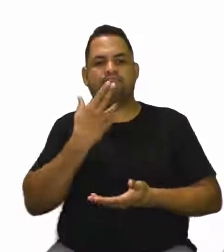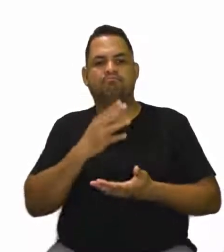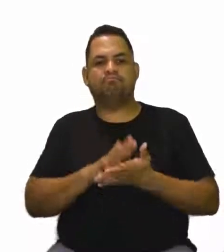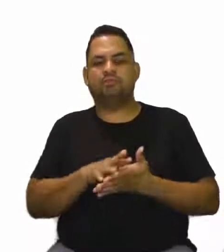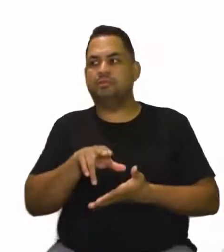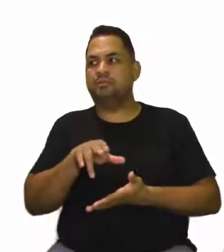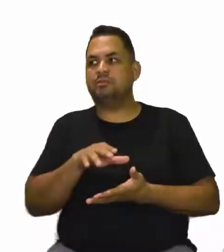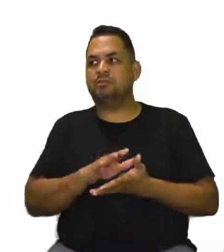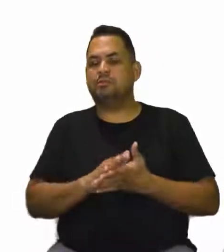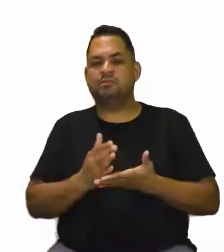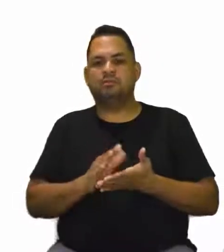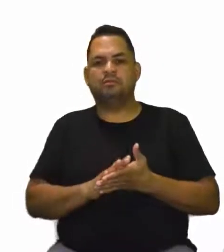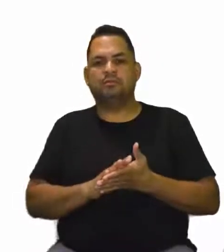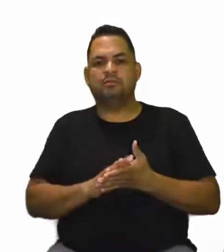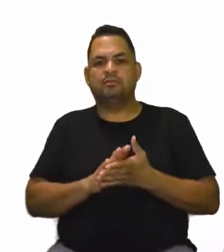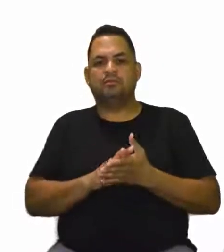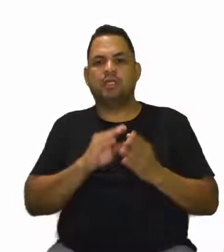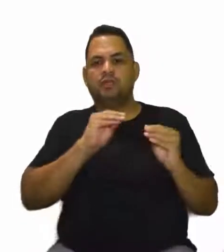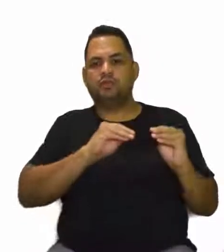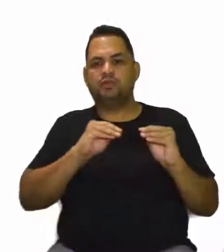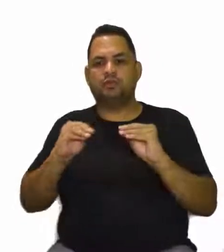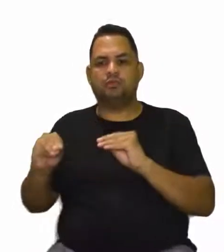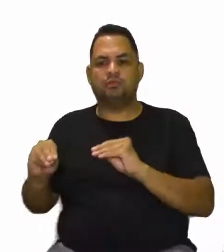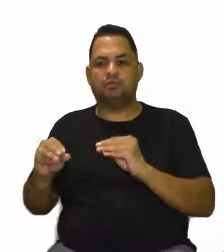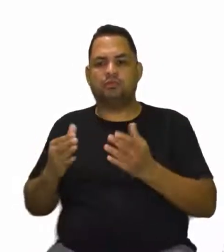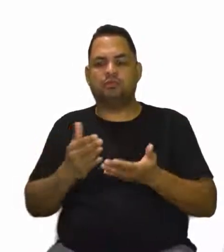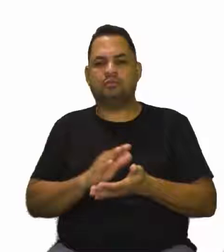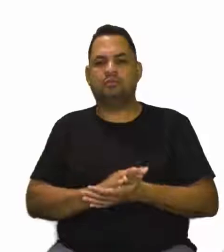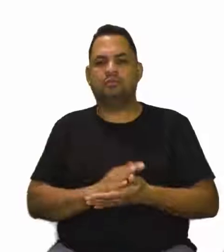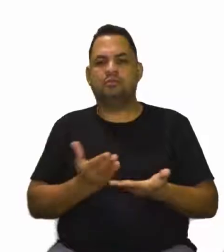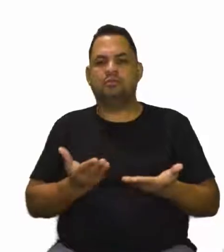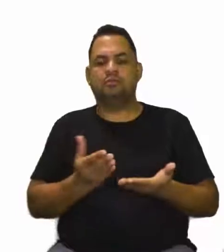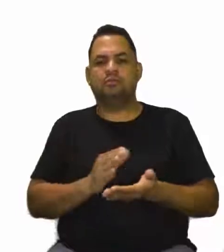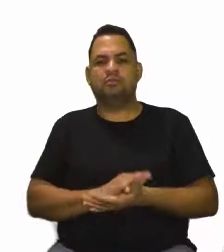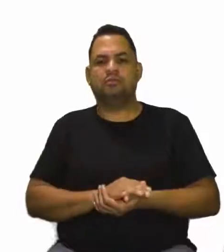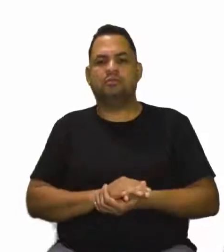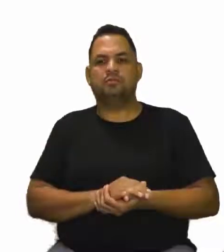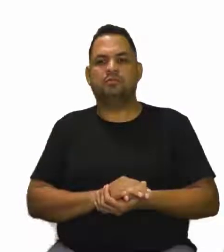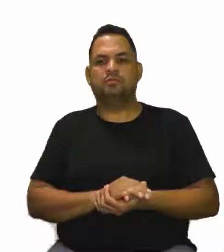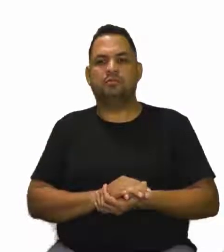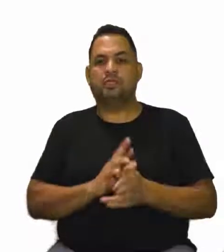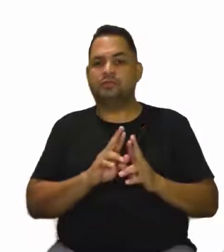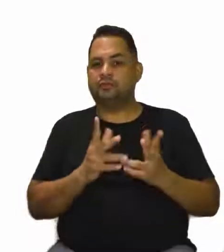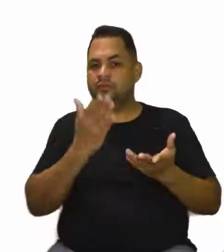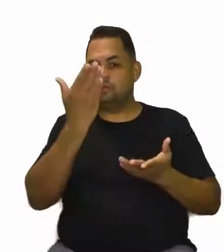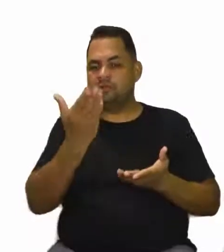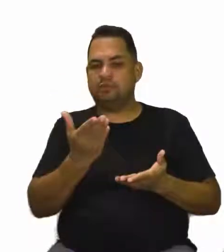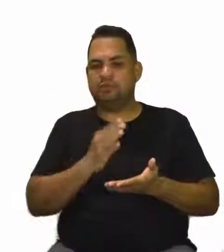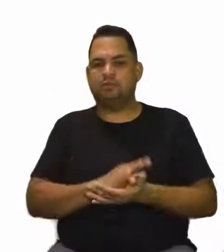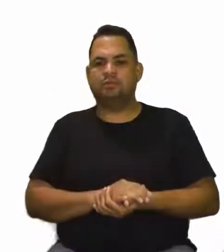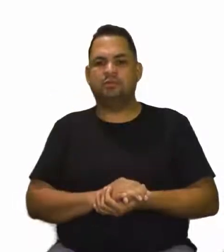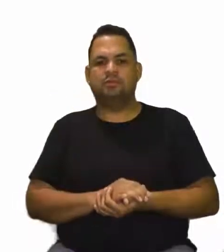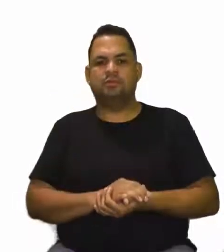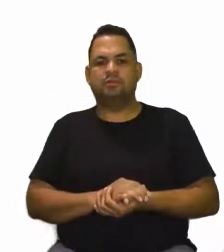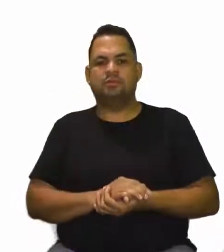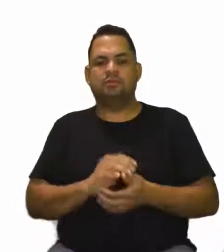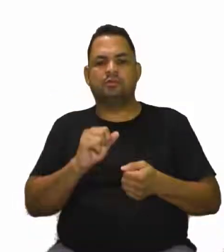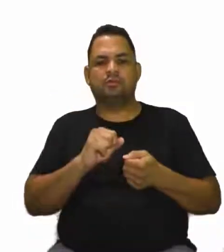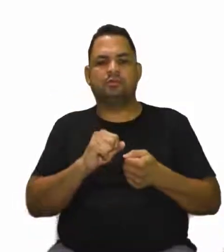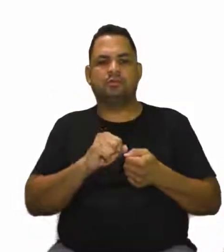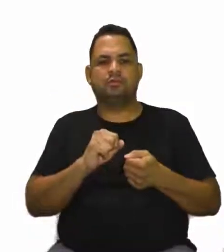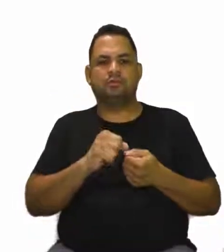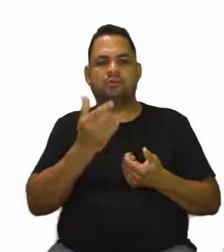igual? O deslocamento. O deslocamento é a nossa diferença. Então, o afundo é feito